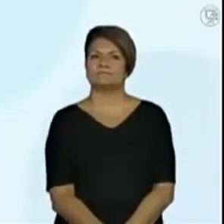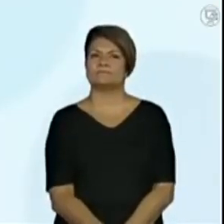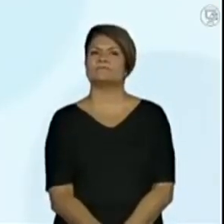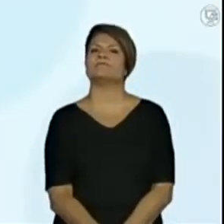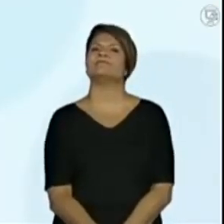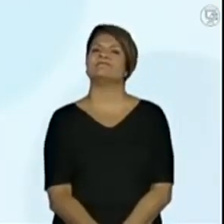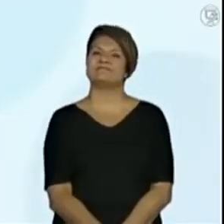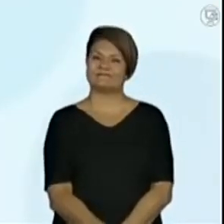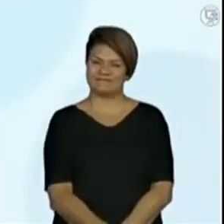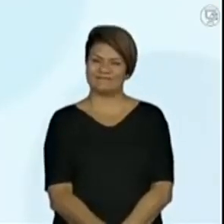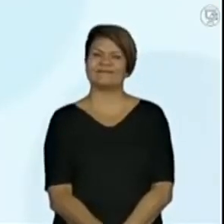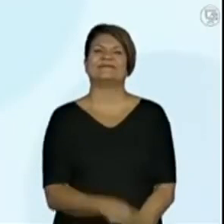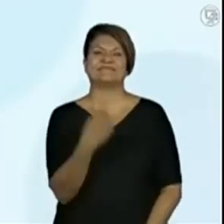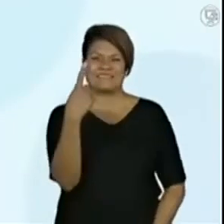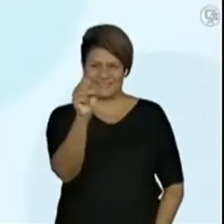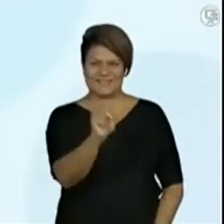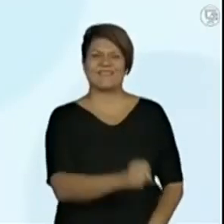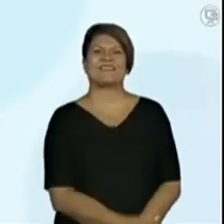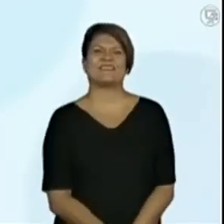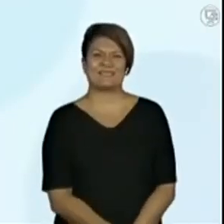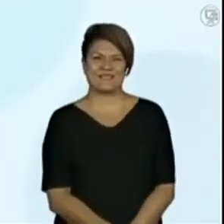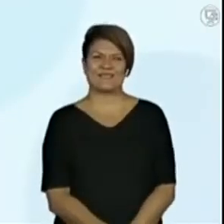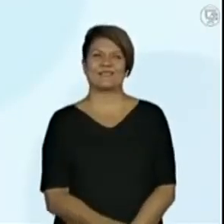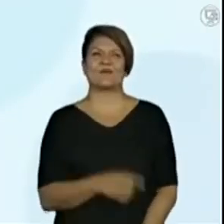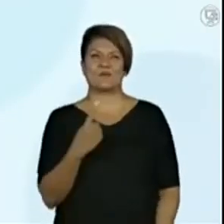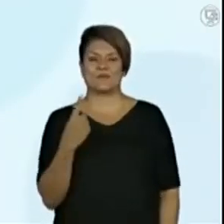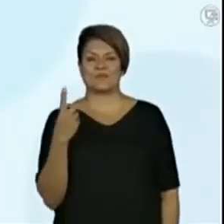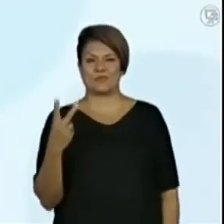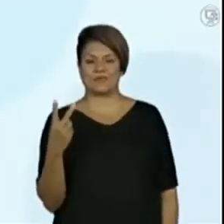Ah, 18. Então vamos lá, ó.